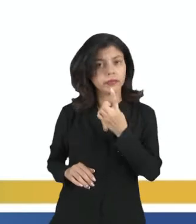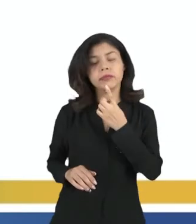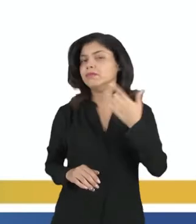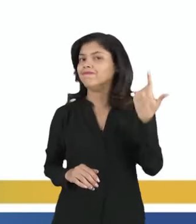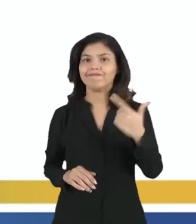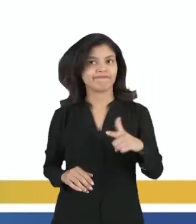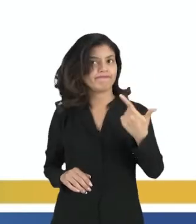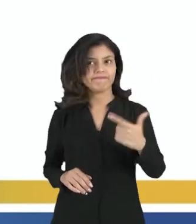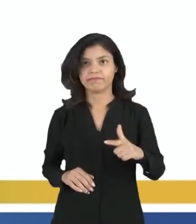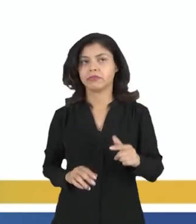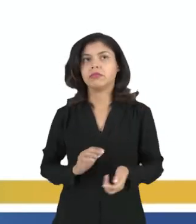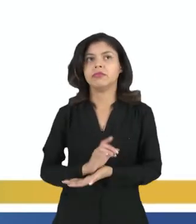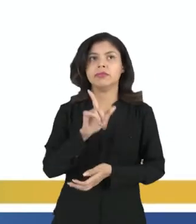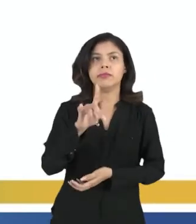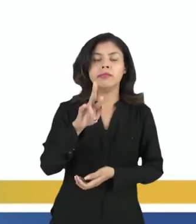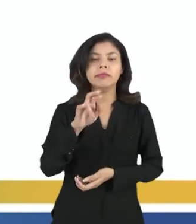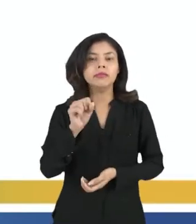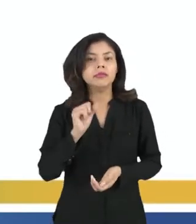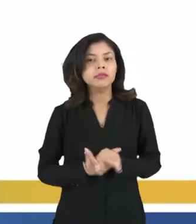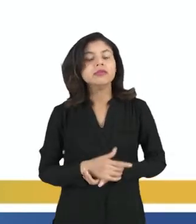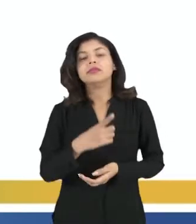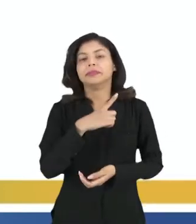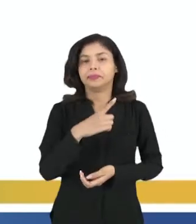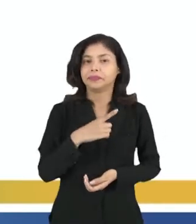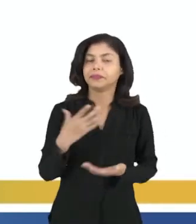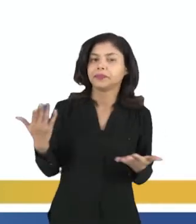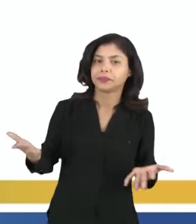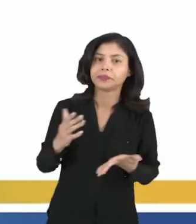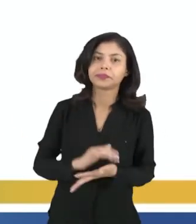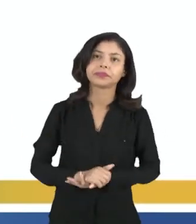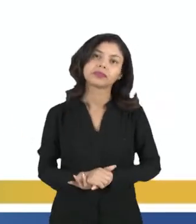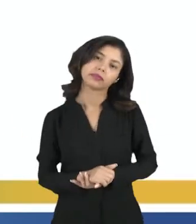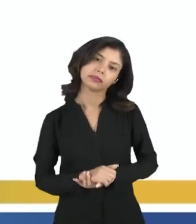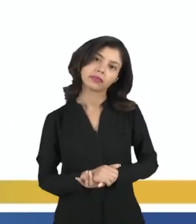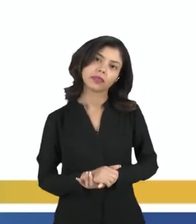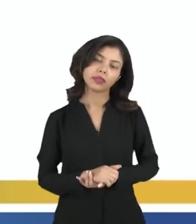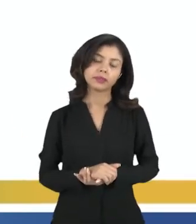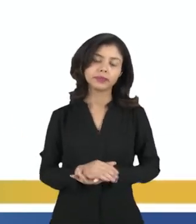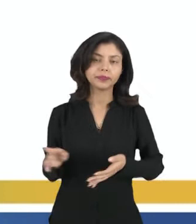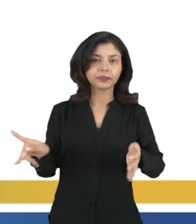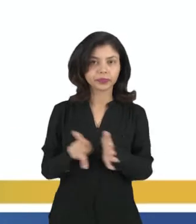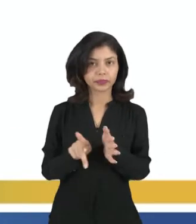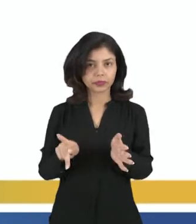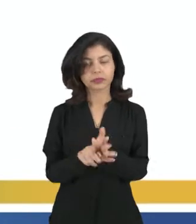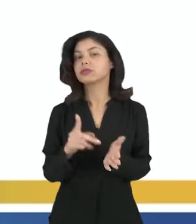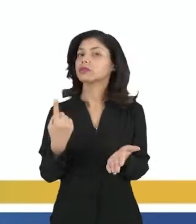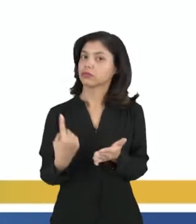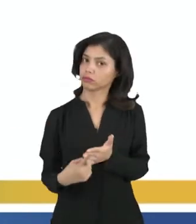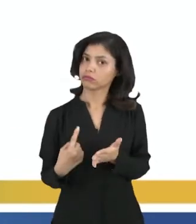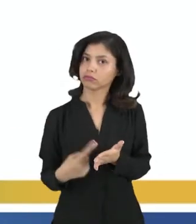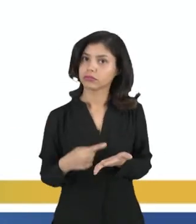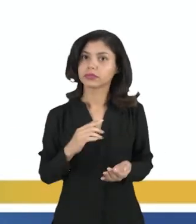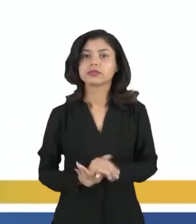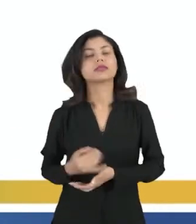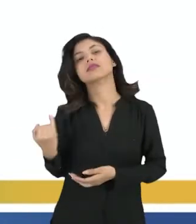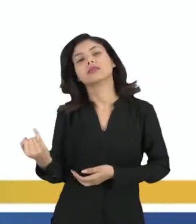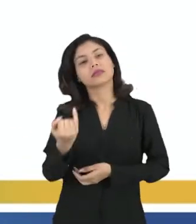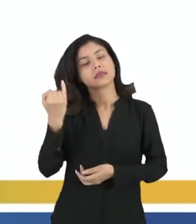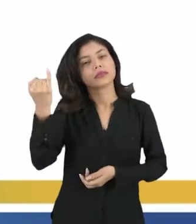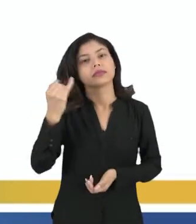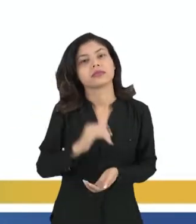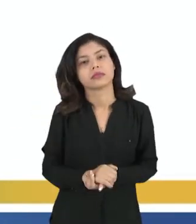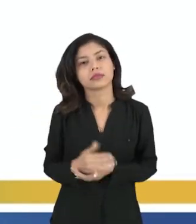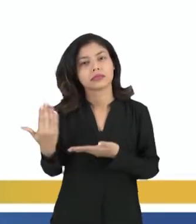ligas camponesas, elas tiveram, digamos assim, uma atuação considerável,